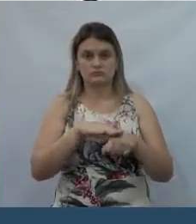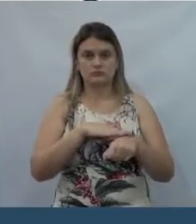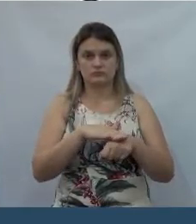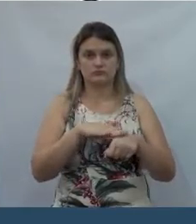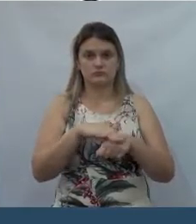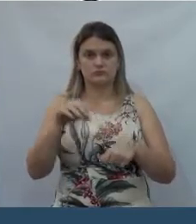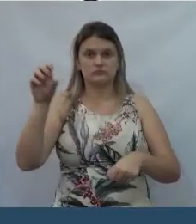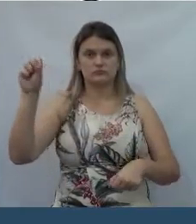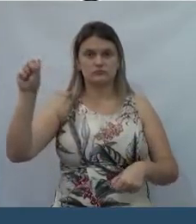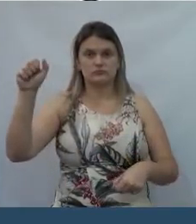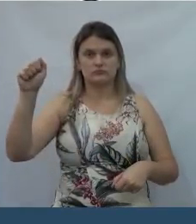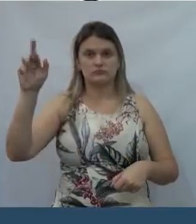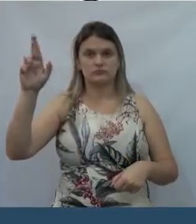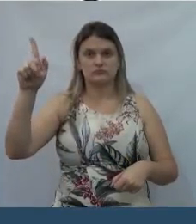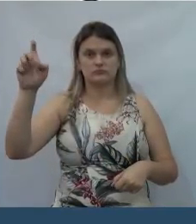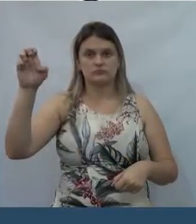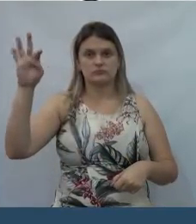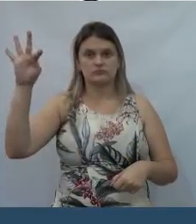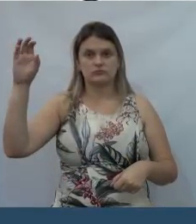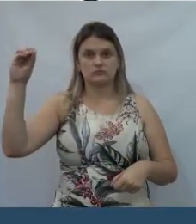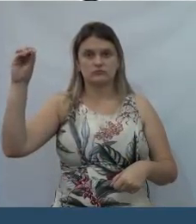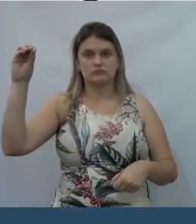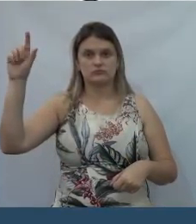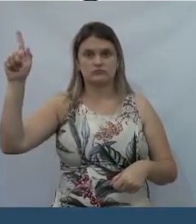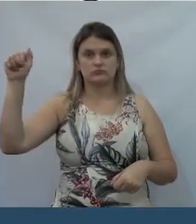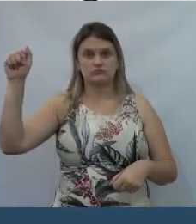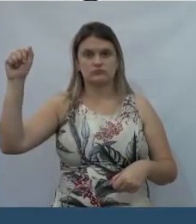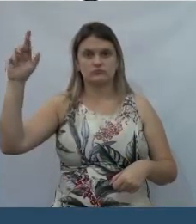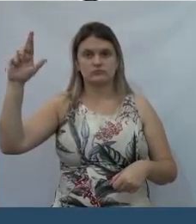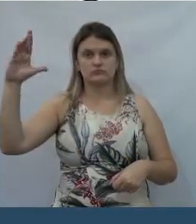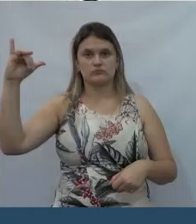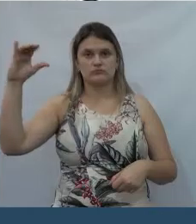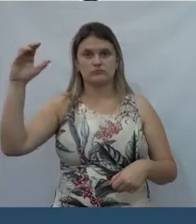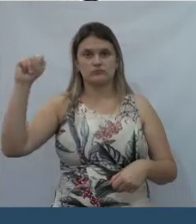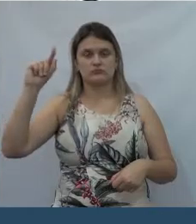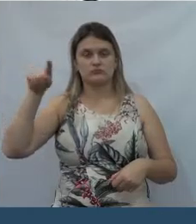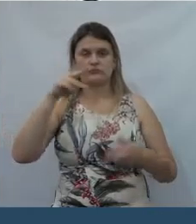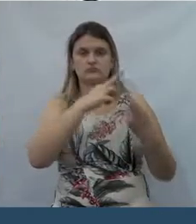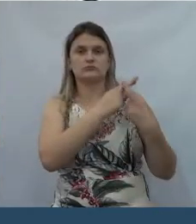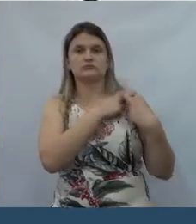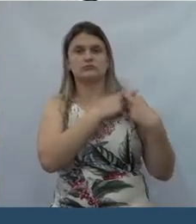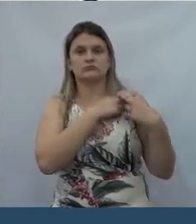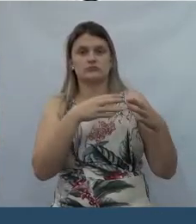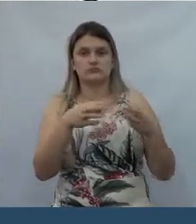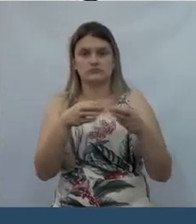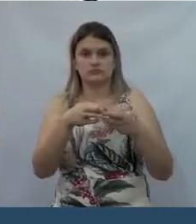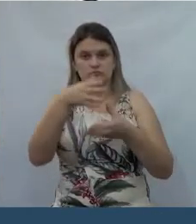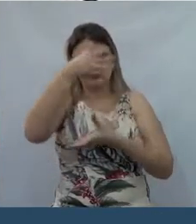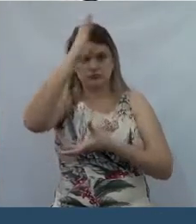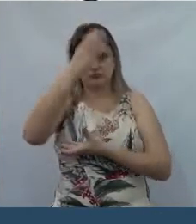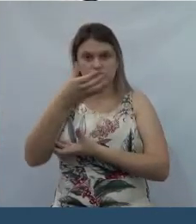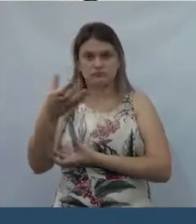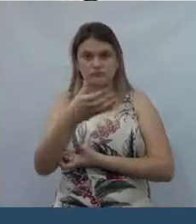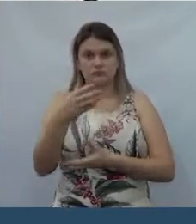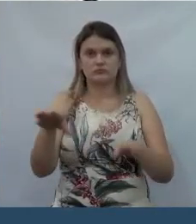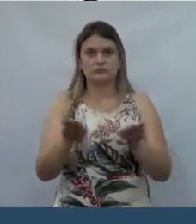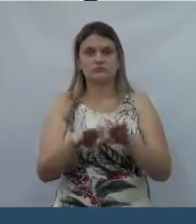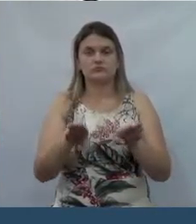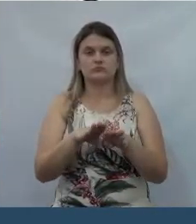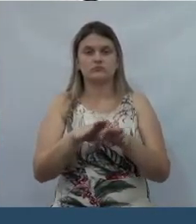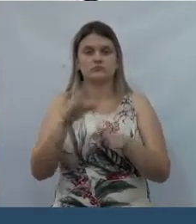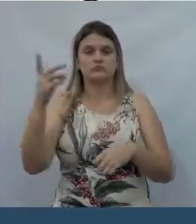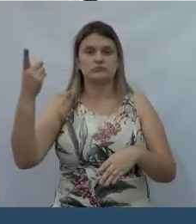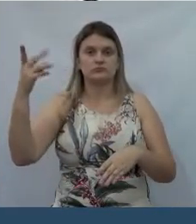sargento responsável, o sargento Garcia, responsável pela corporação, e com o doutor Murilo Malon, que é